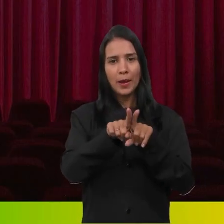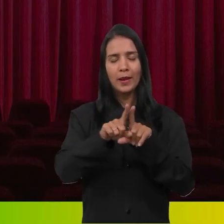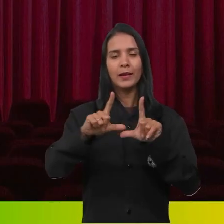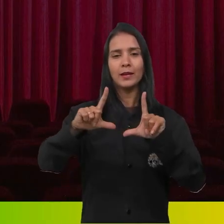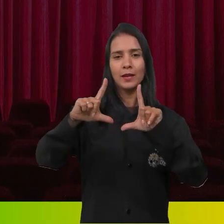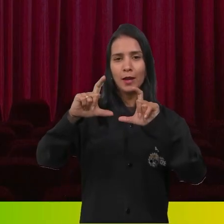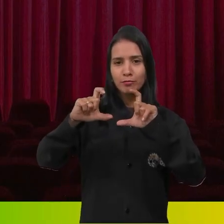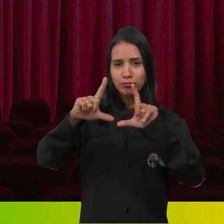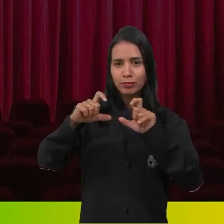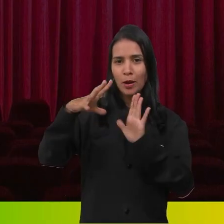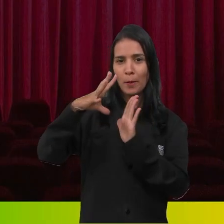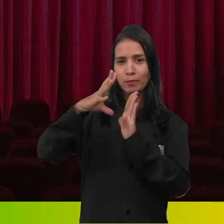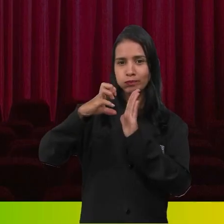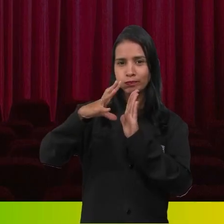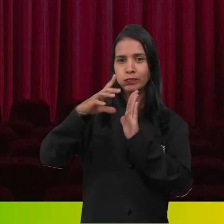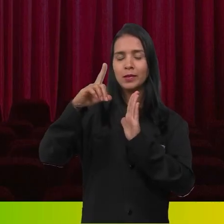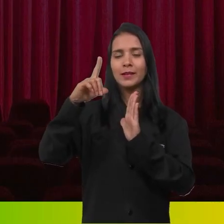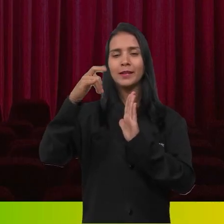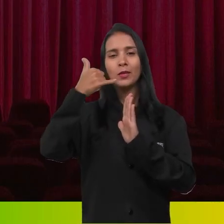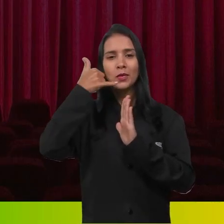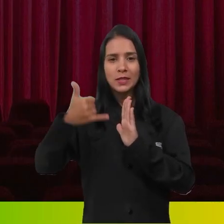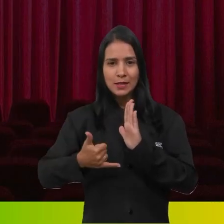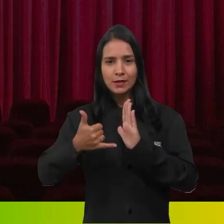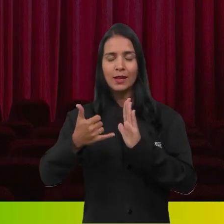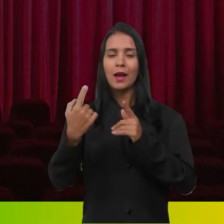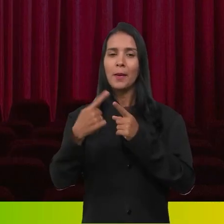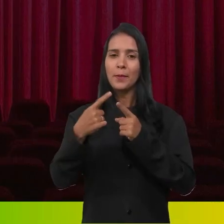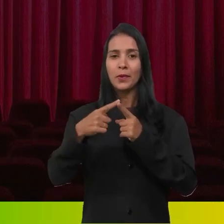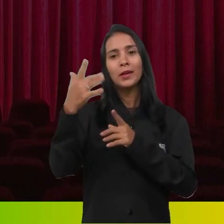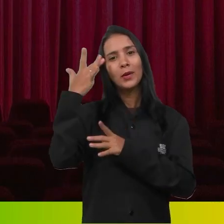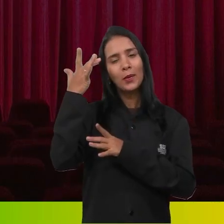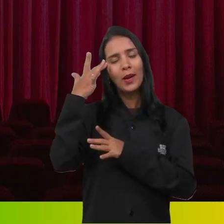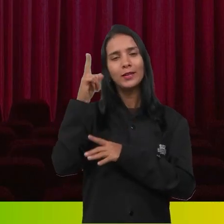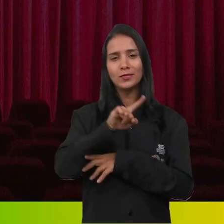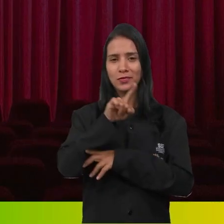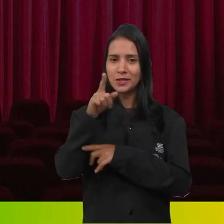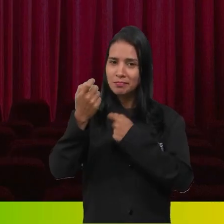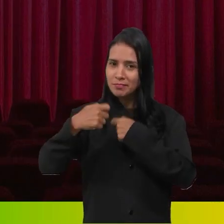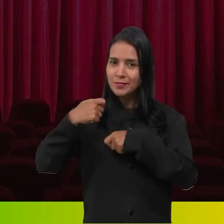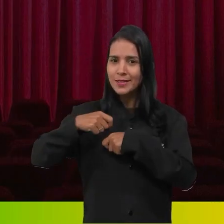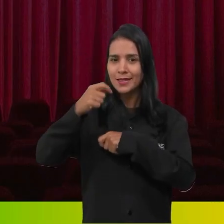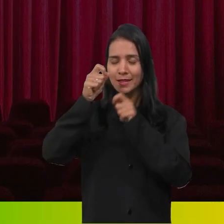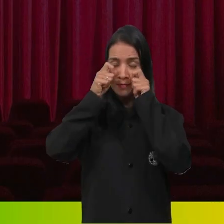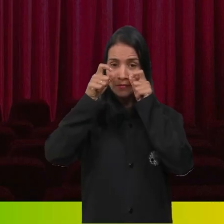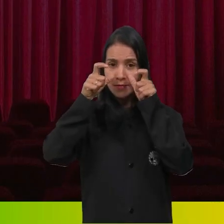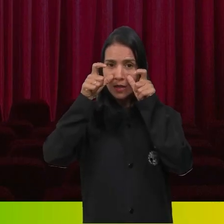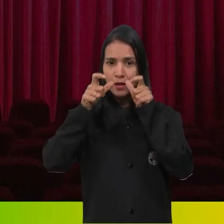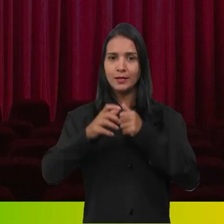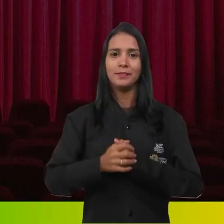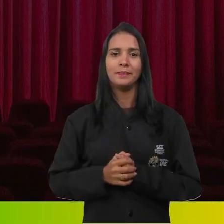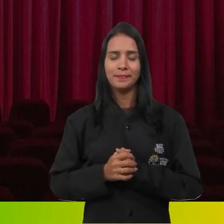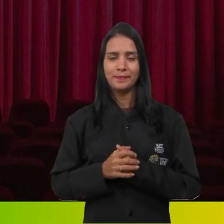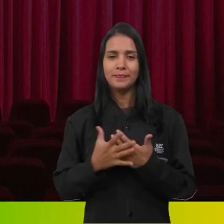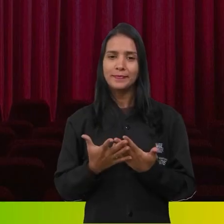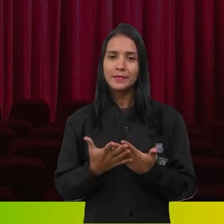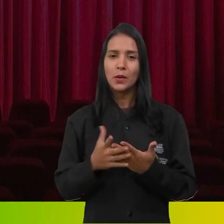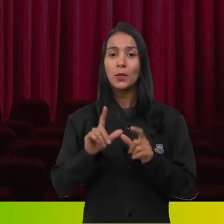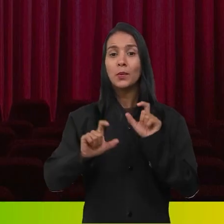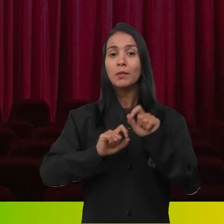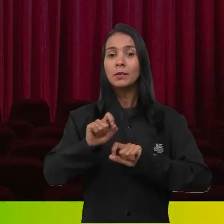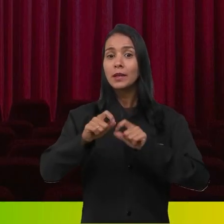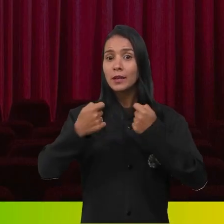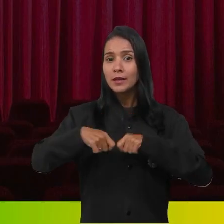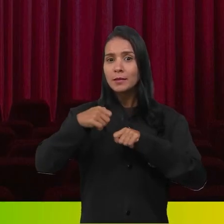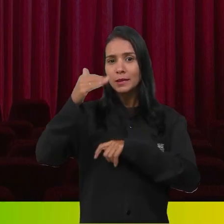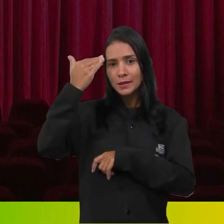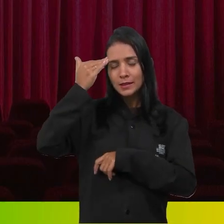que você considera como correta. A pergunta, o que realmente a gente precisa saber aqui com